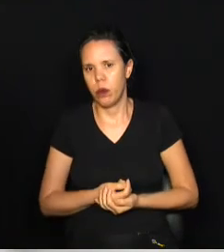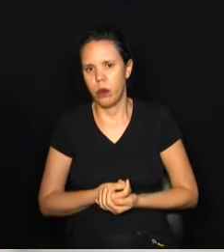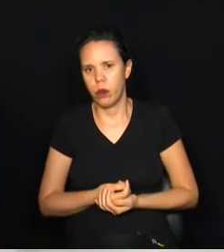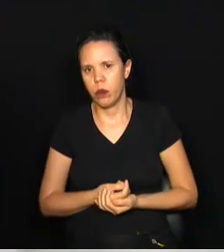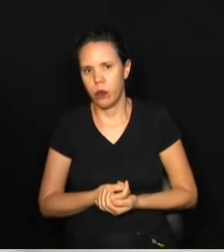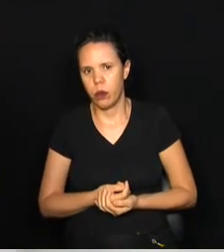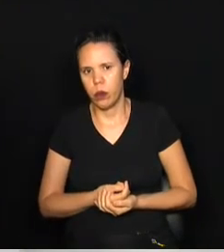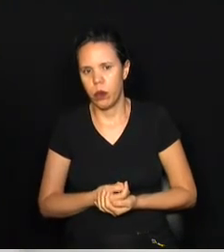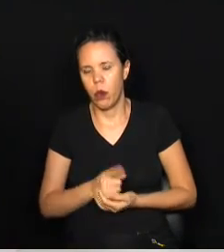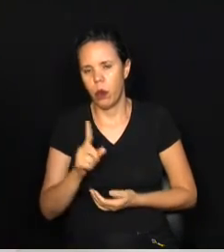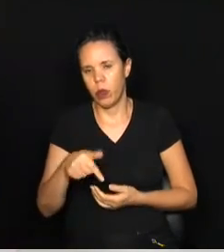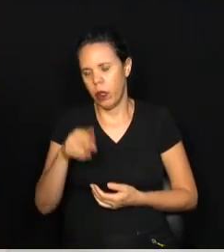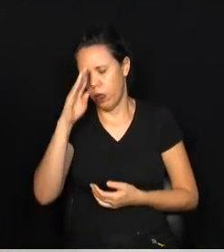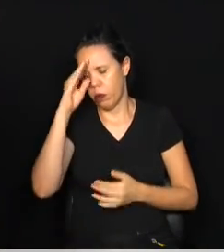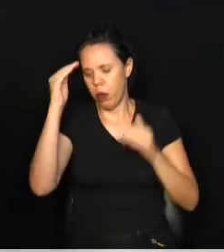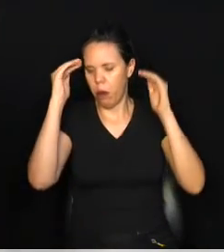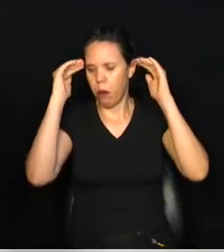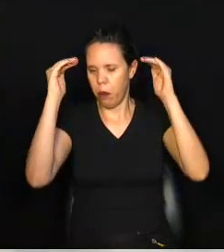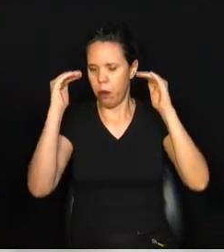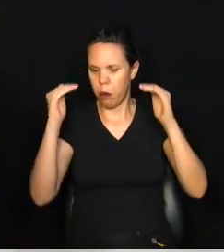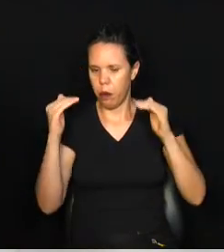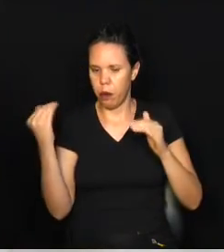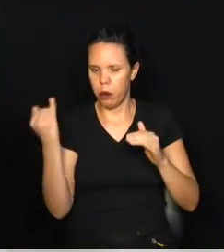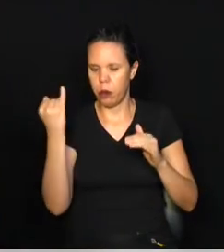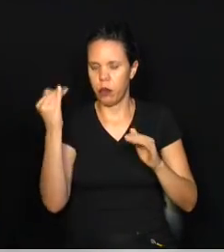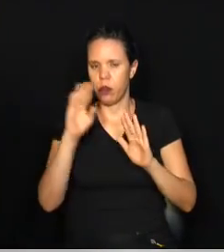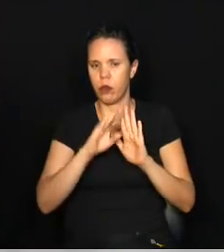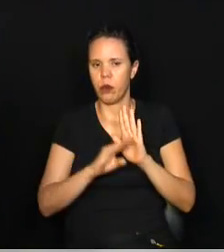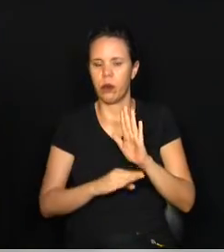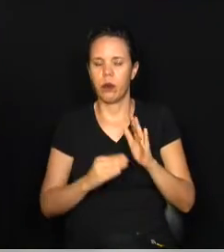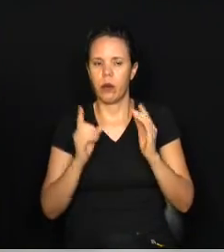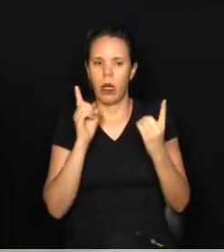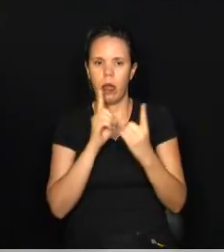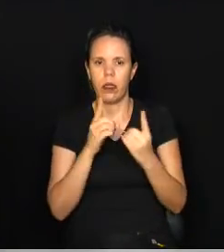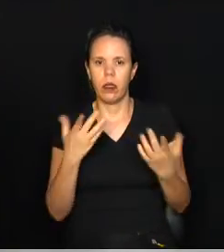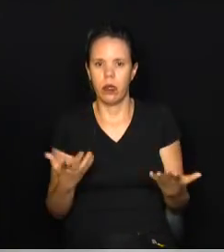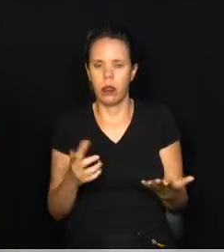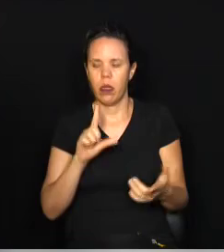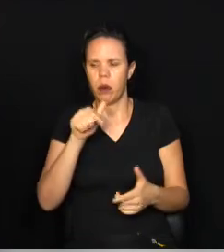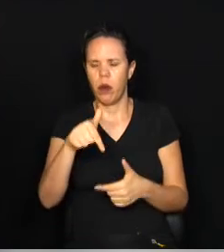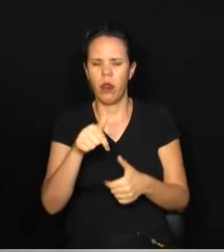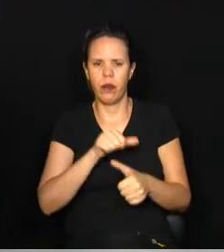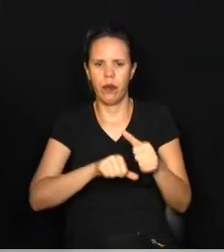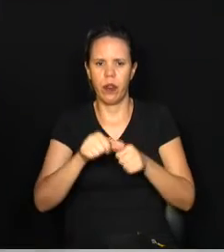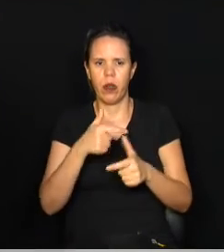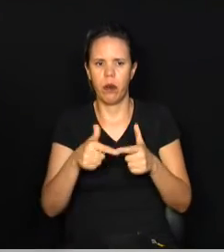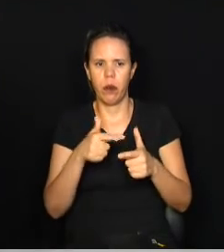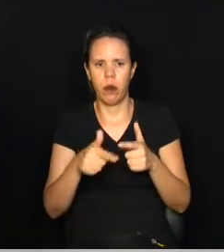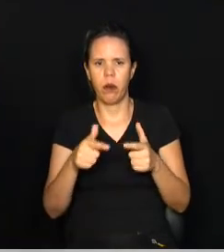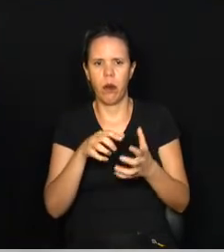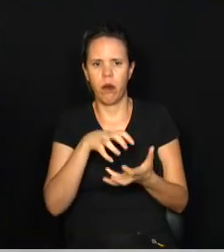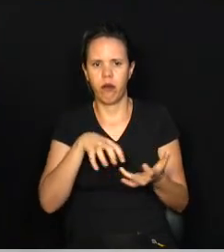o que é primário, secundário, terciário e quaternário, vira essa bagunça que está aí.